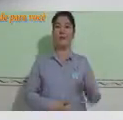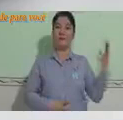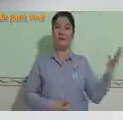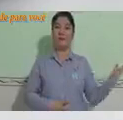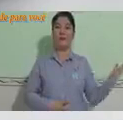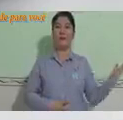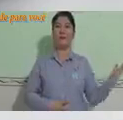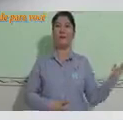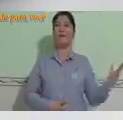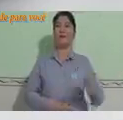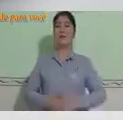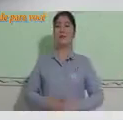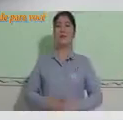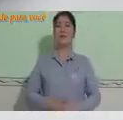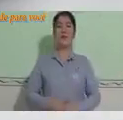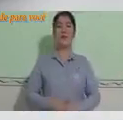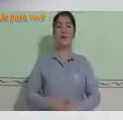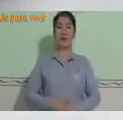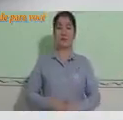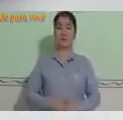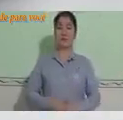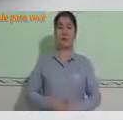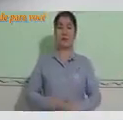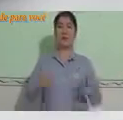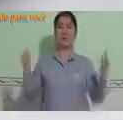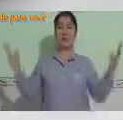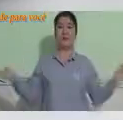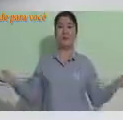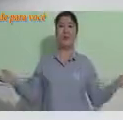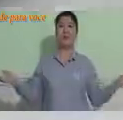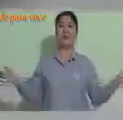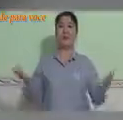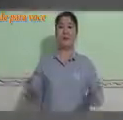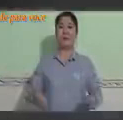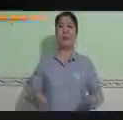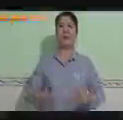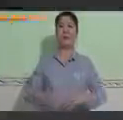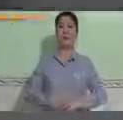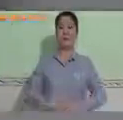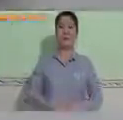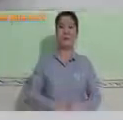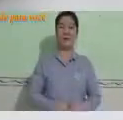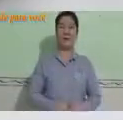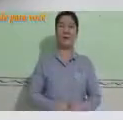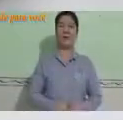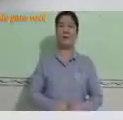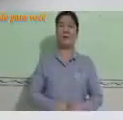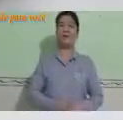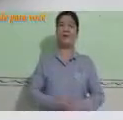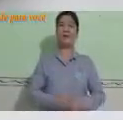QMNATIODEVEFAZERAVACINAGARDASIL9 não deve ser administrada em mulheres grávidas ou em pessoas com alergia a algum dos componentes da